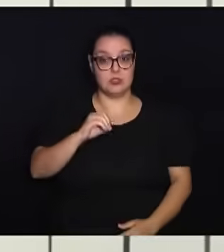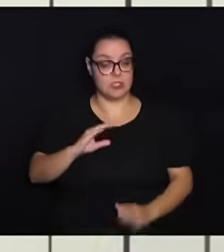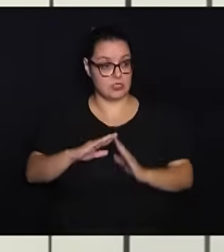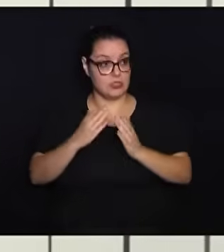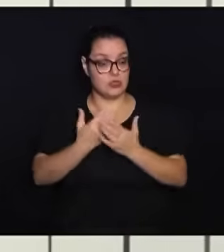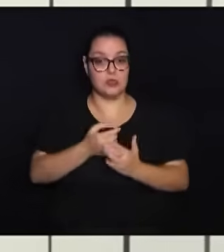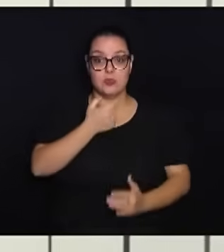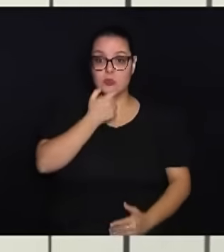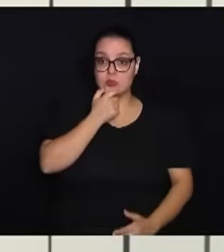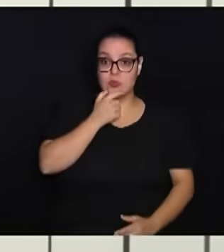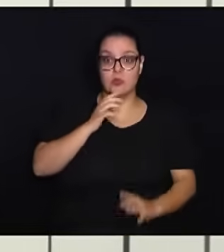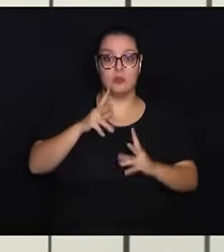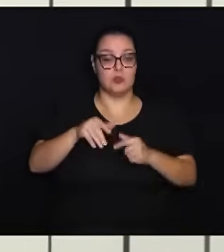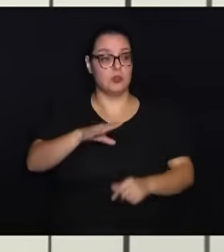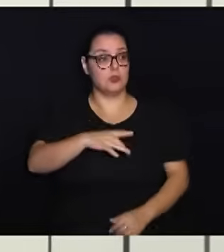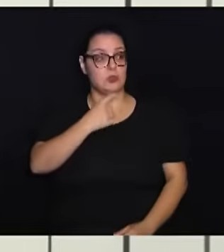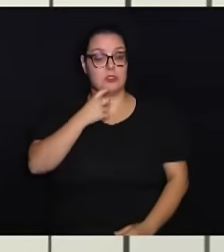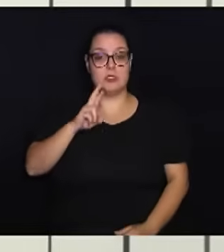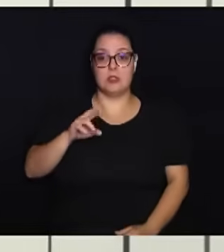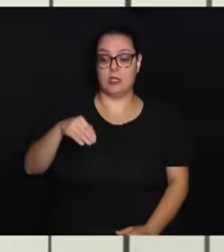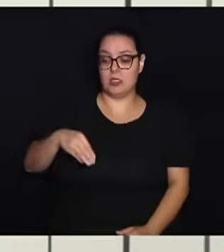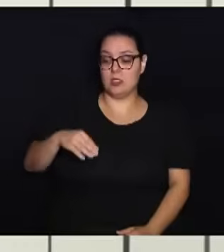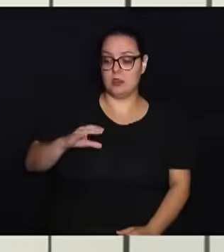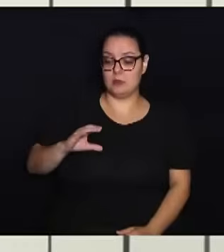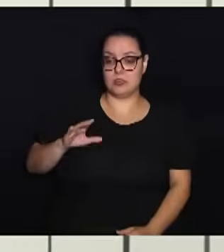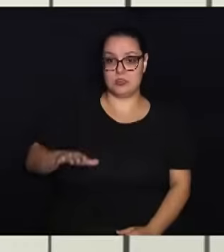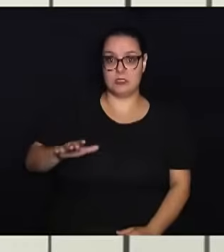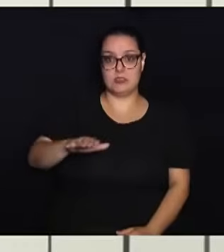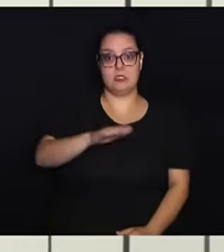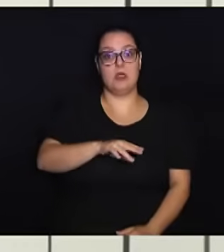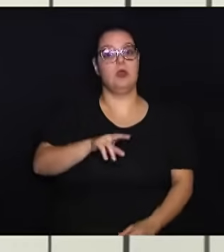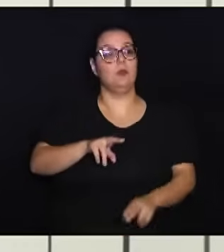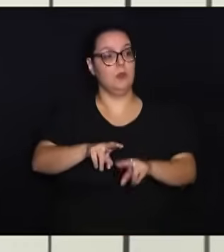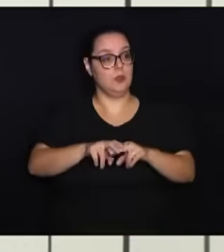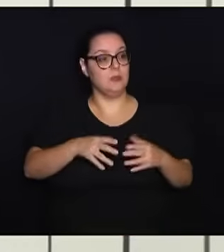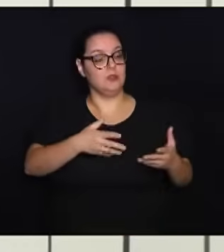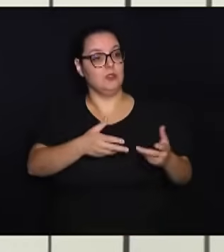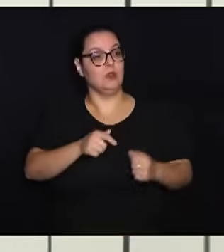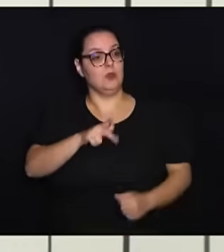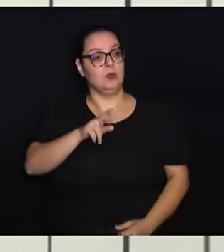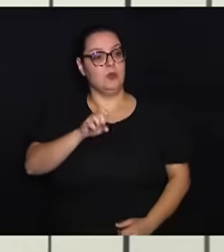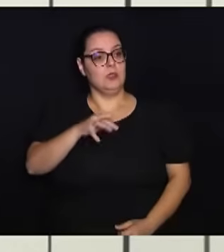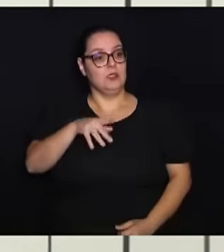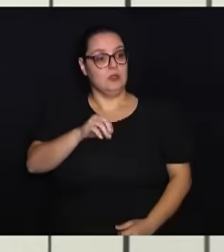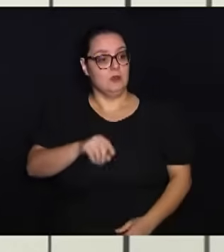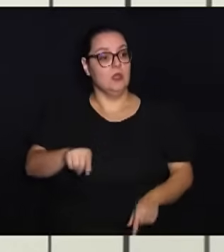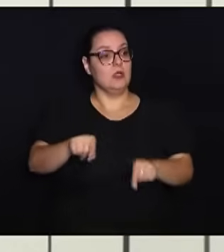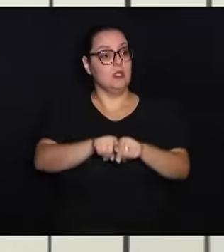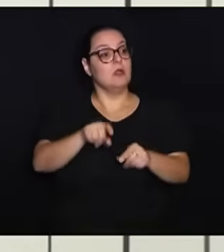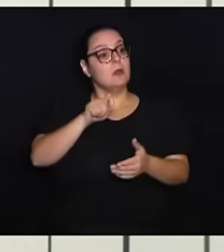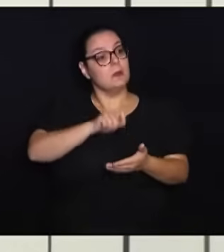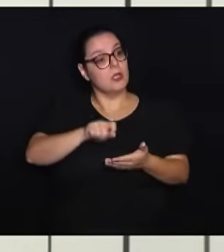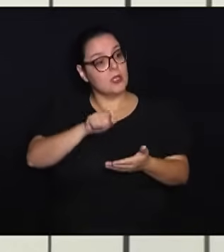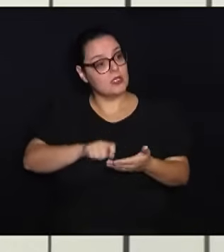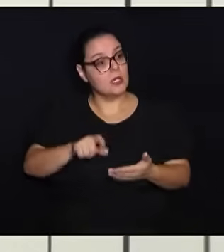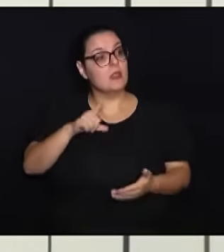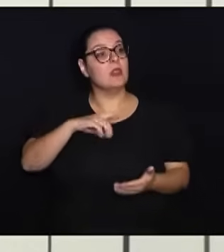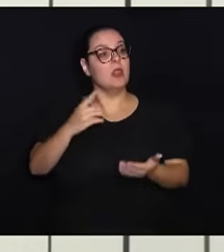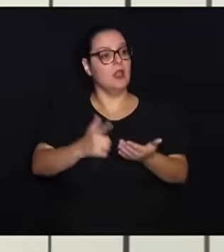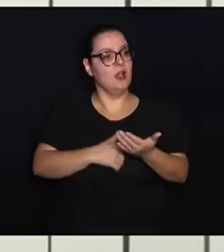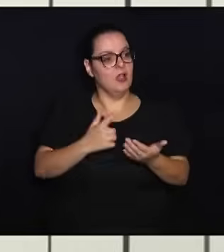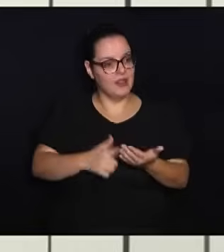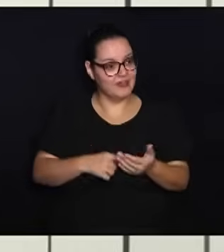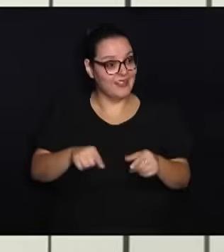inglês espalhadas por Campinas e toda a região. E aí é por isso que nós convidamos você, porque você também é escritor, tem